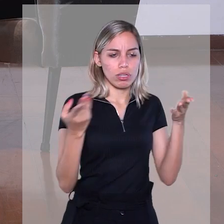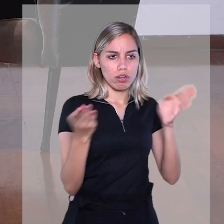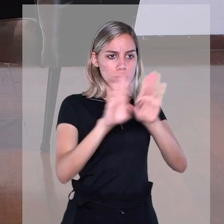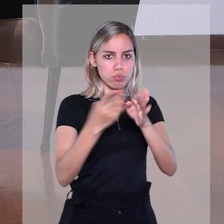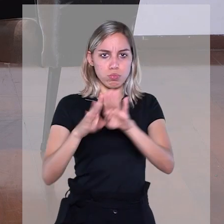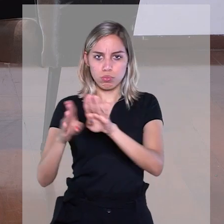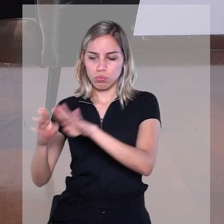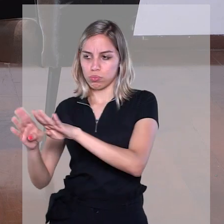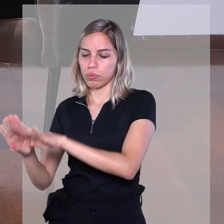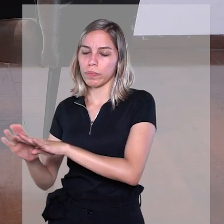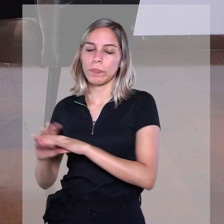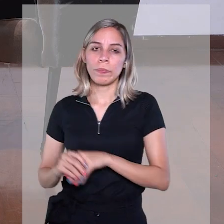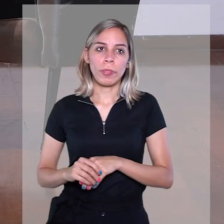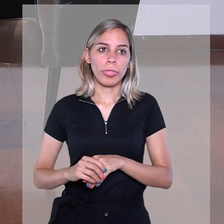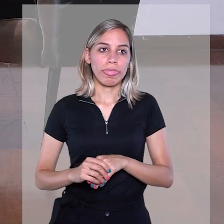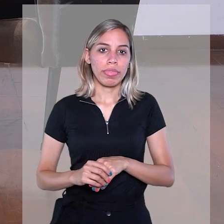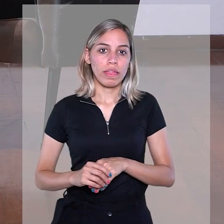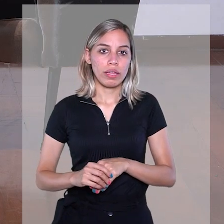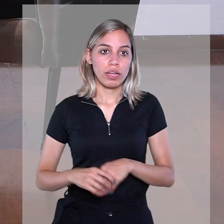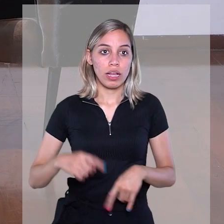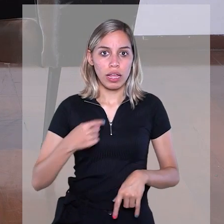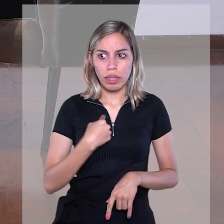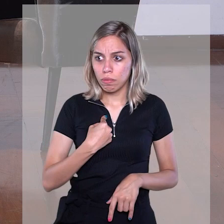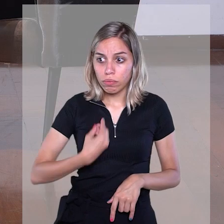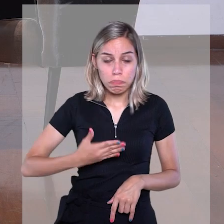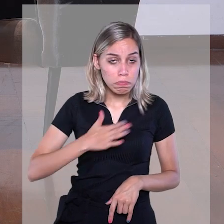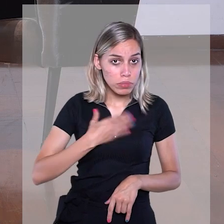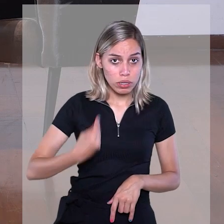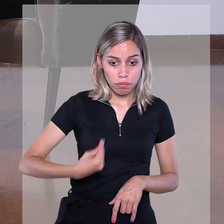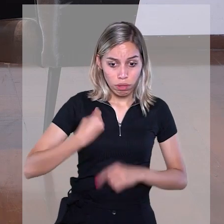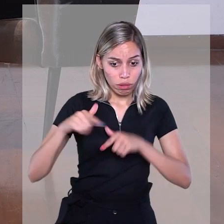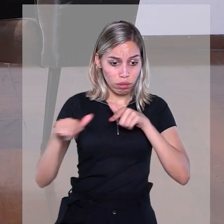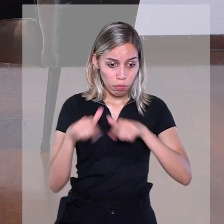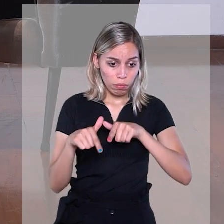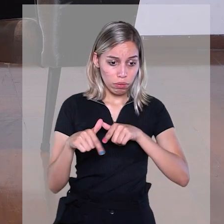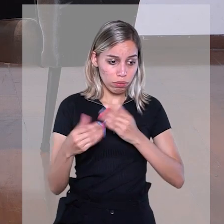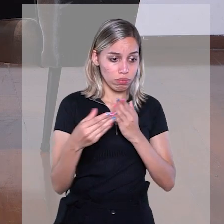Parte da minha vida é empregada nisso, né, na circulação,